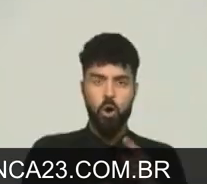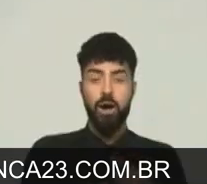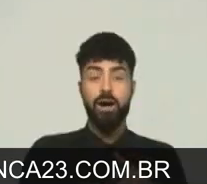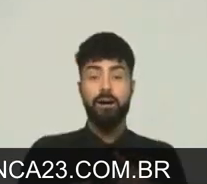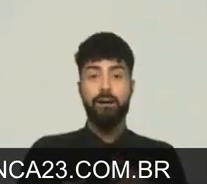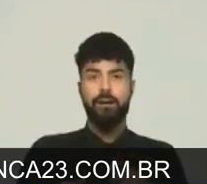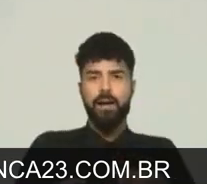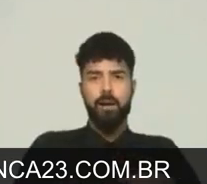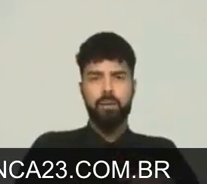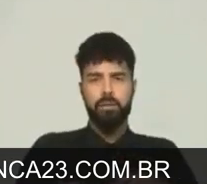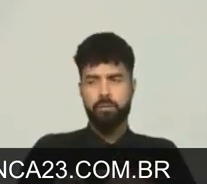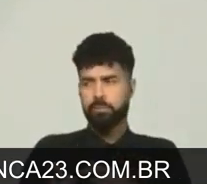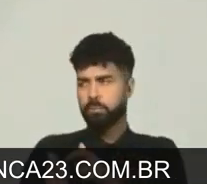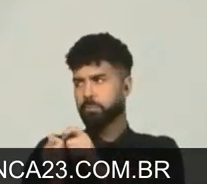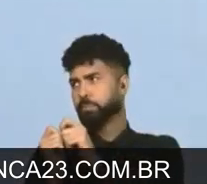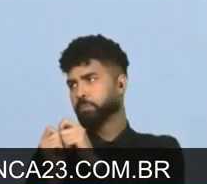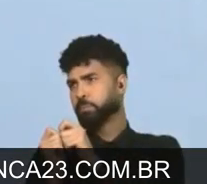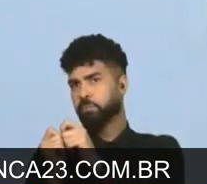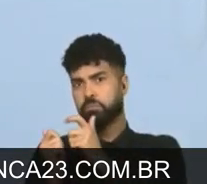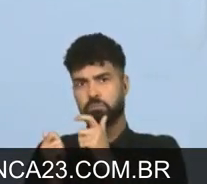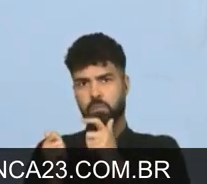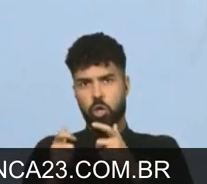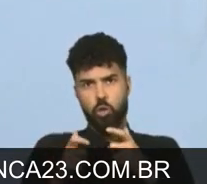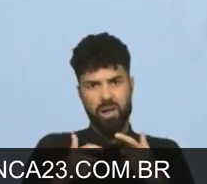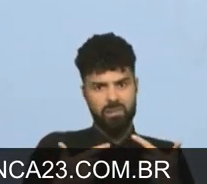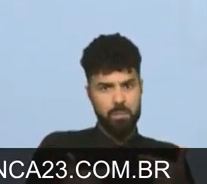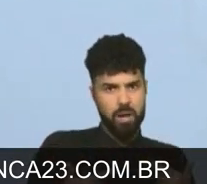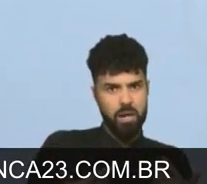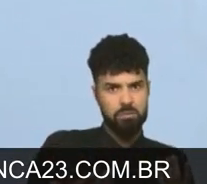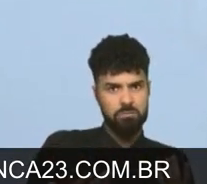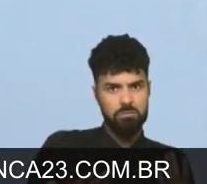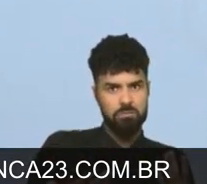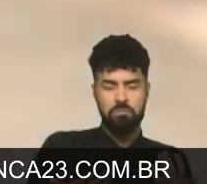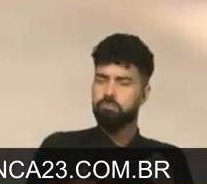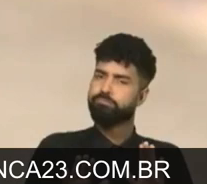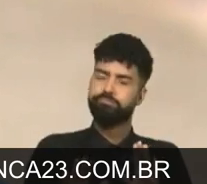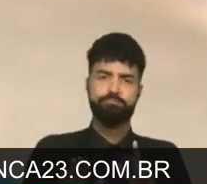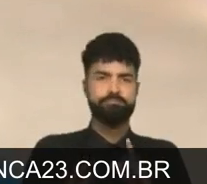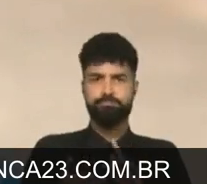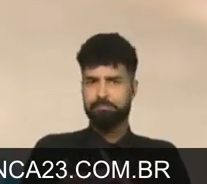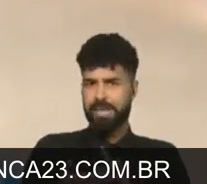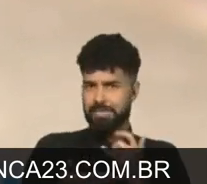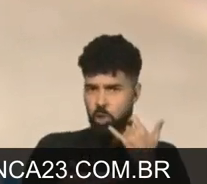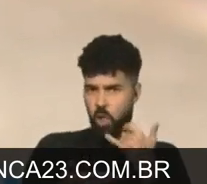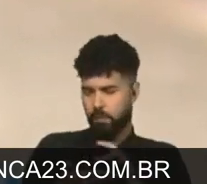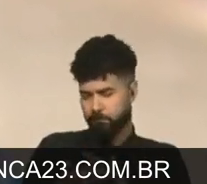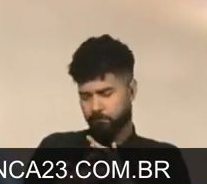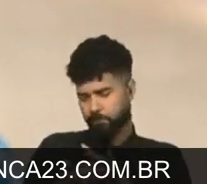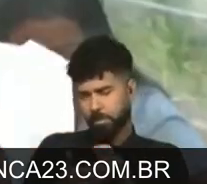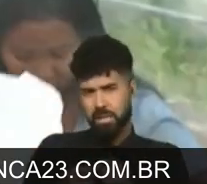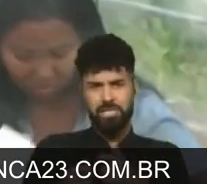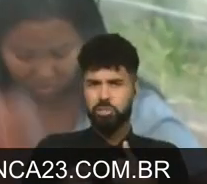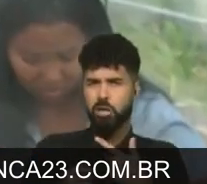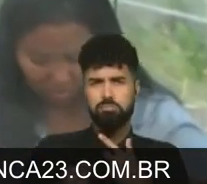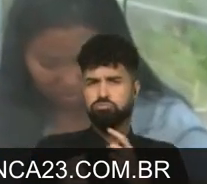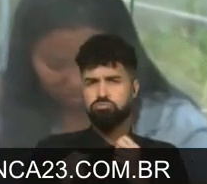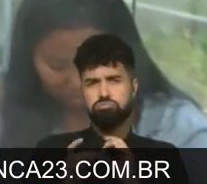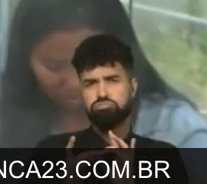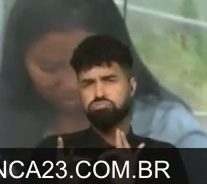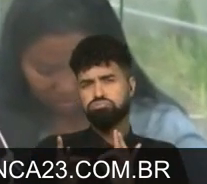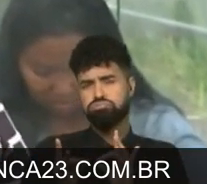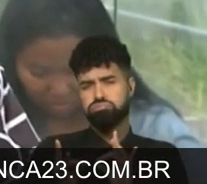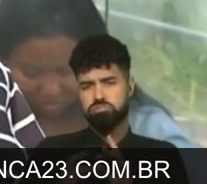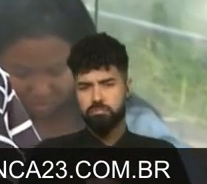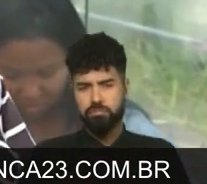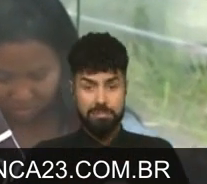cama ou mesmo no local de trabalho, o smartphone ou o celular virou uma extensão de nós mesmos. Sim, porque